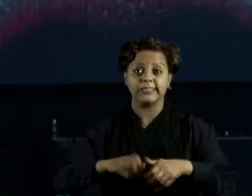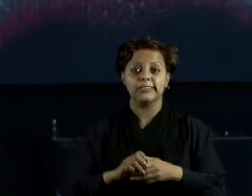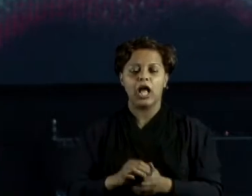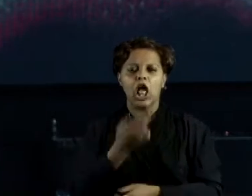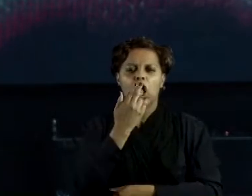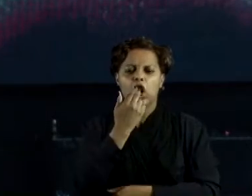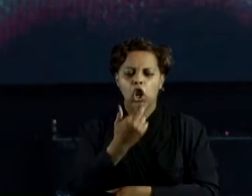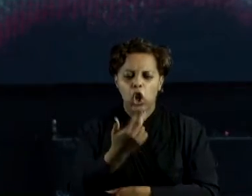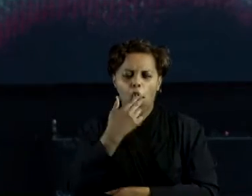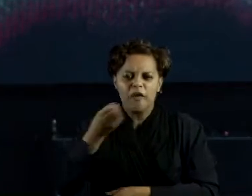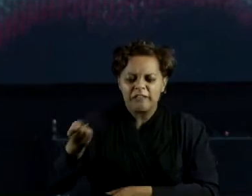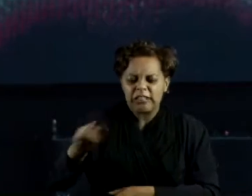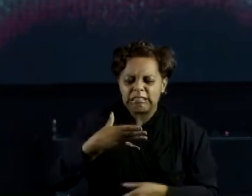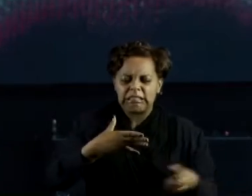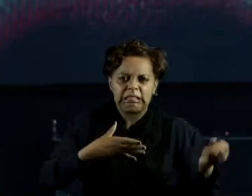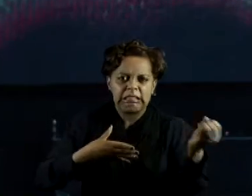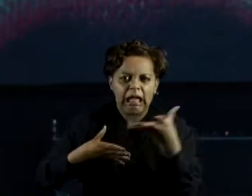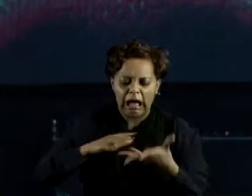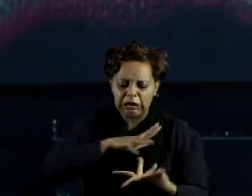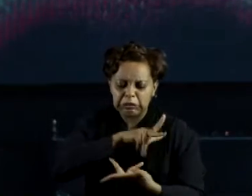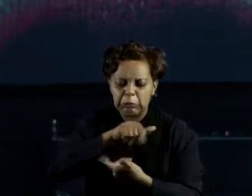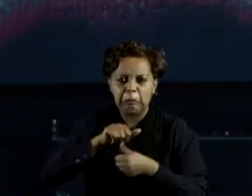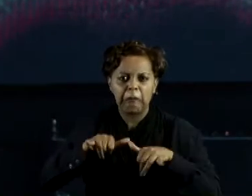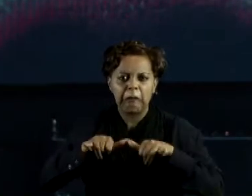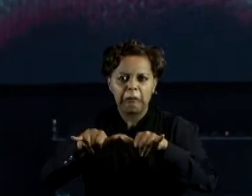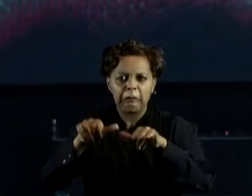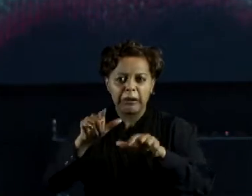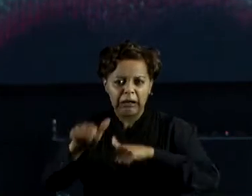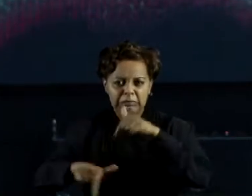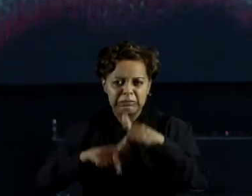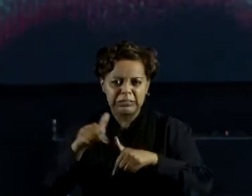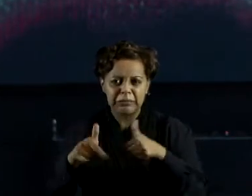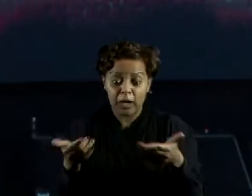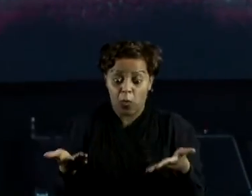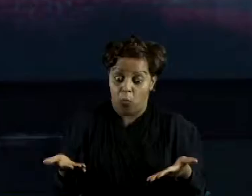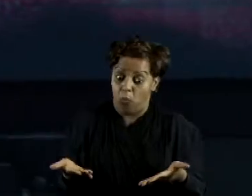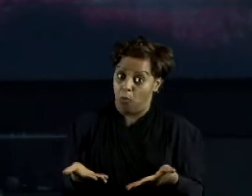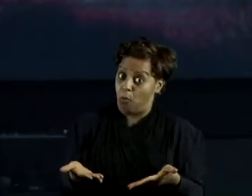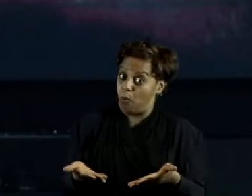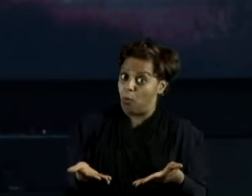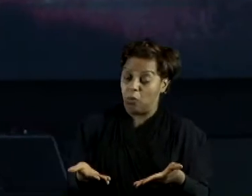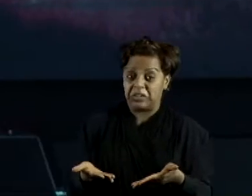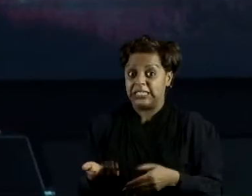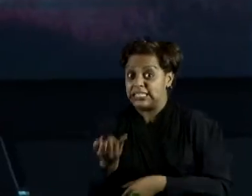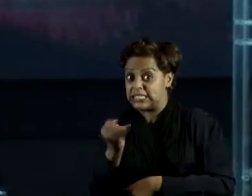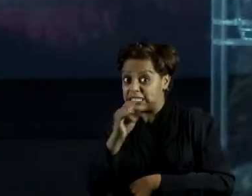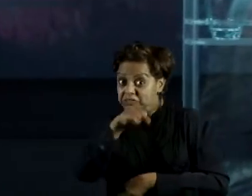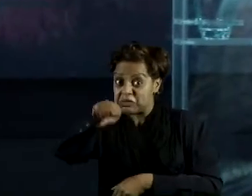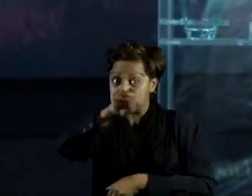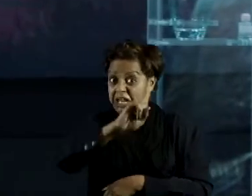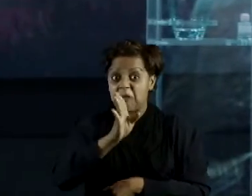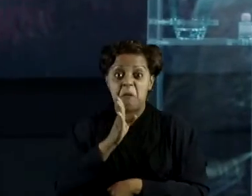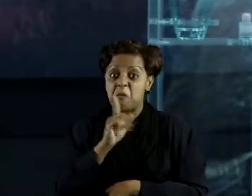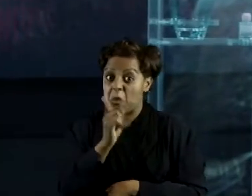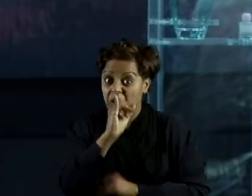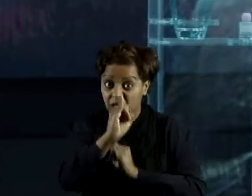Inovações do mercado. Hoje, quem não conhece a